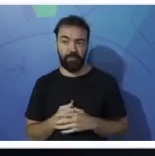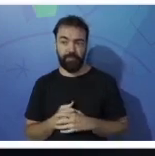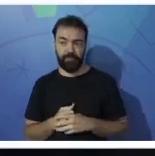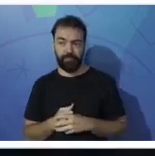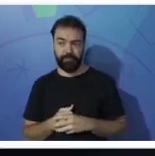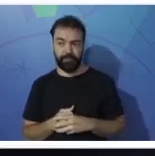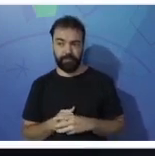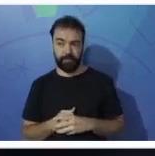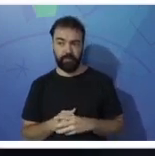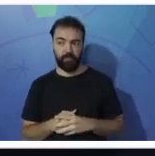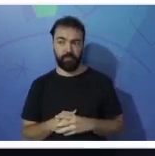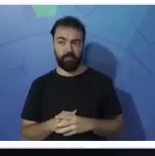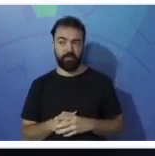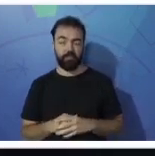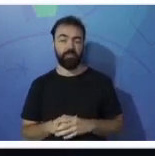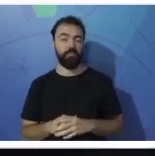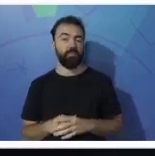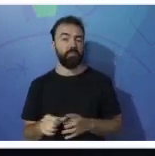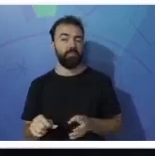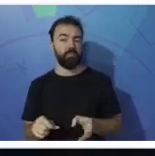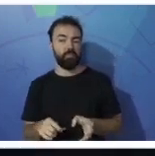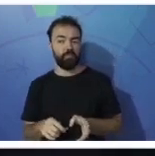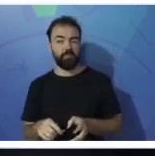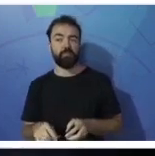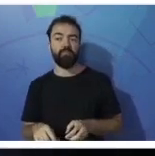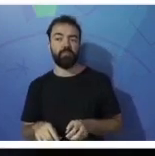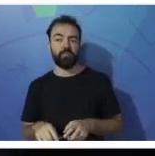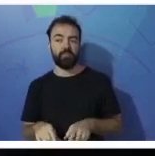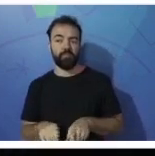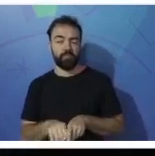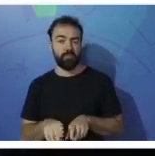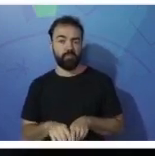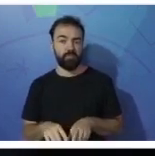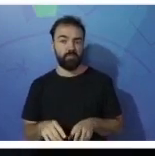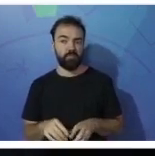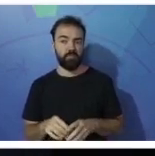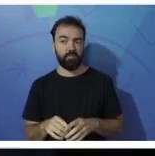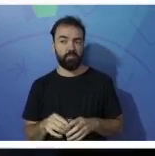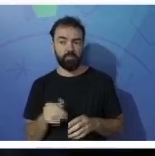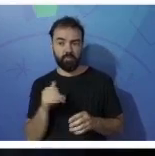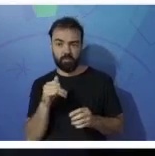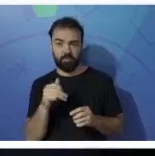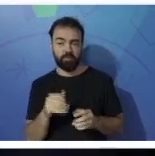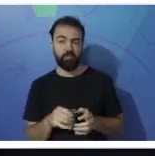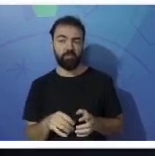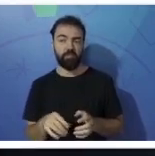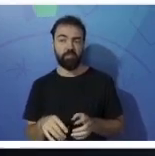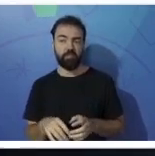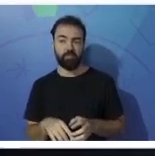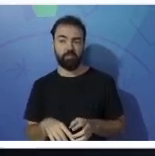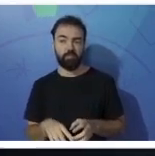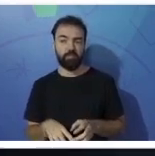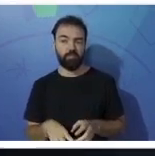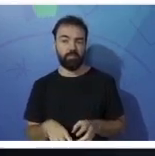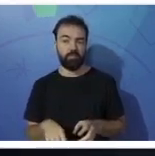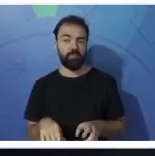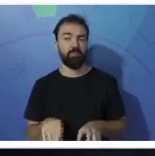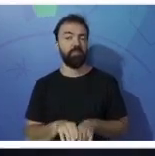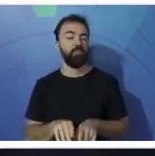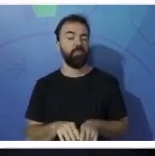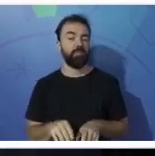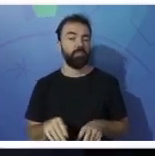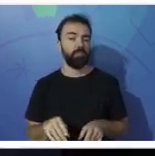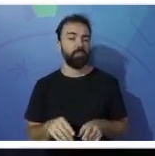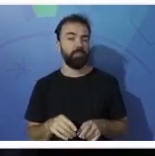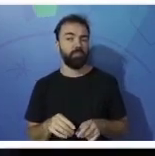De narrativas, textos narrativos que nós já vimos, as receitas culinárias, que foi uma das nossas primeiras